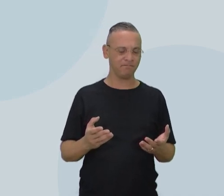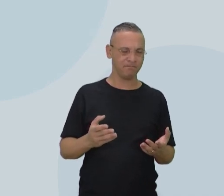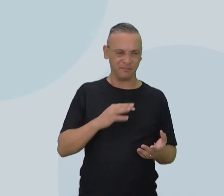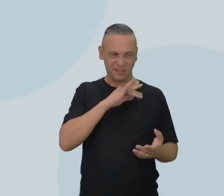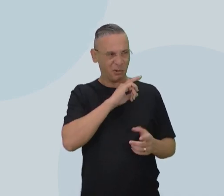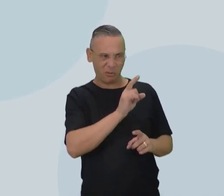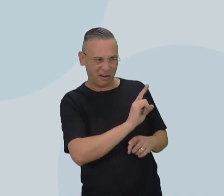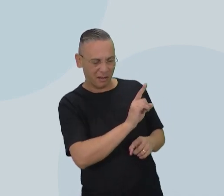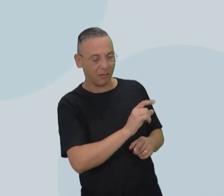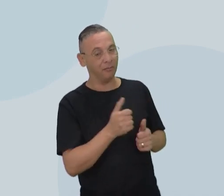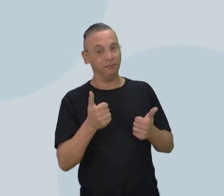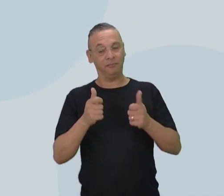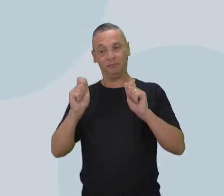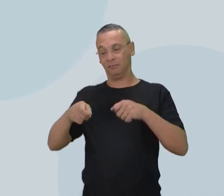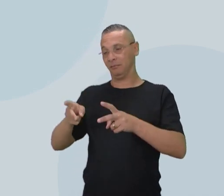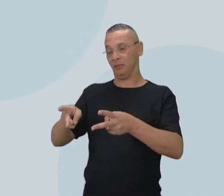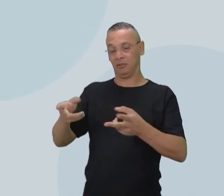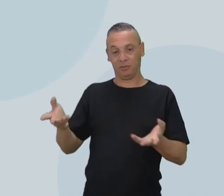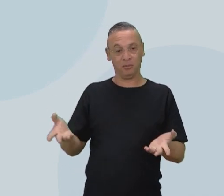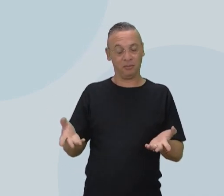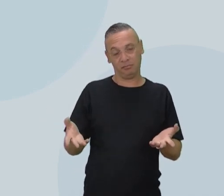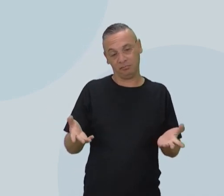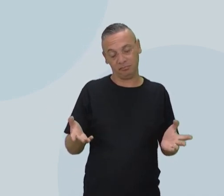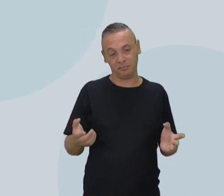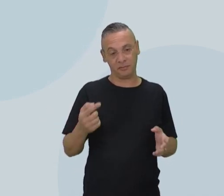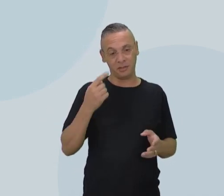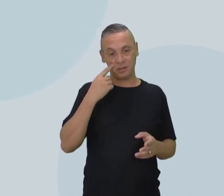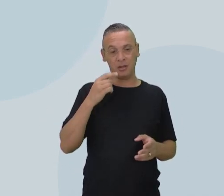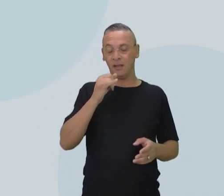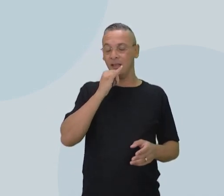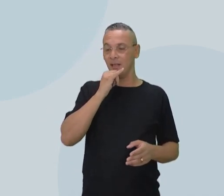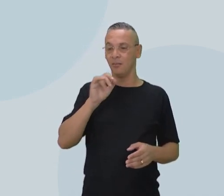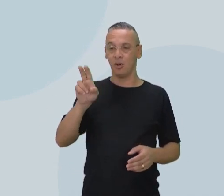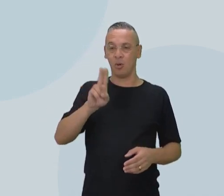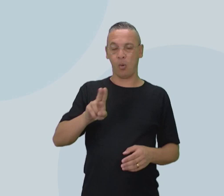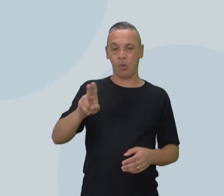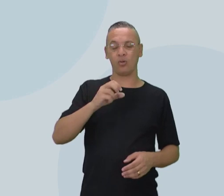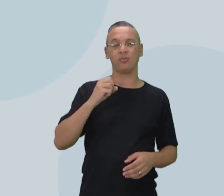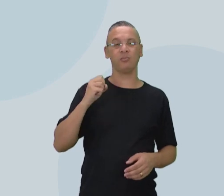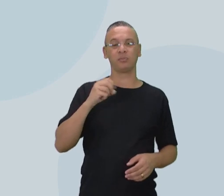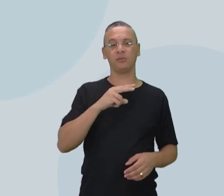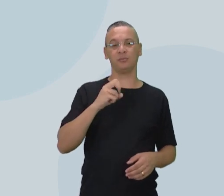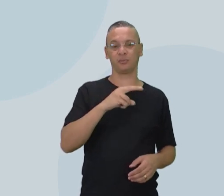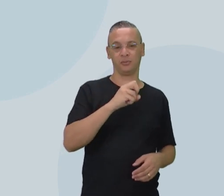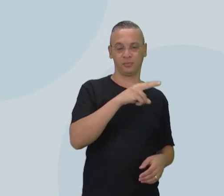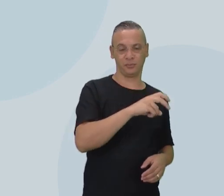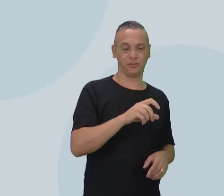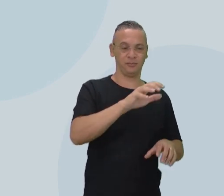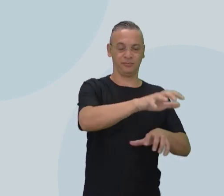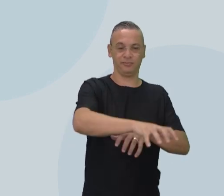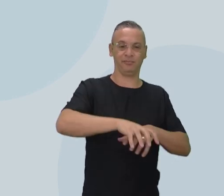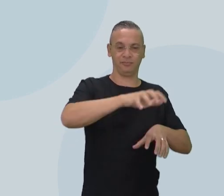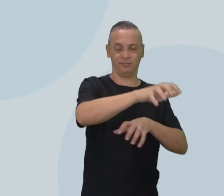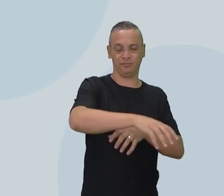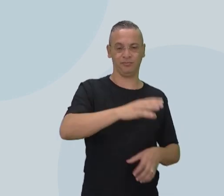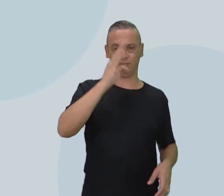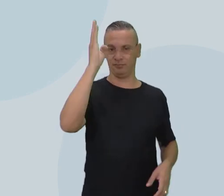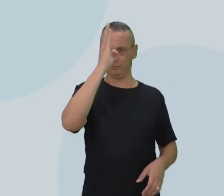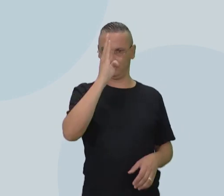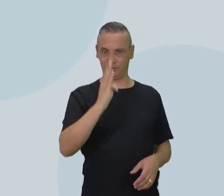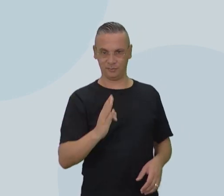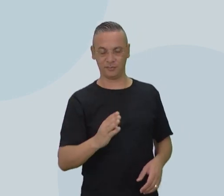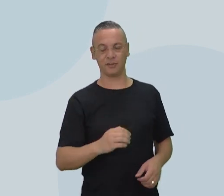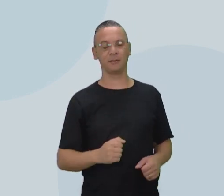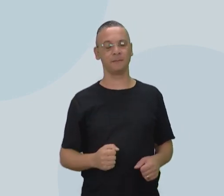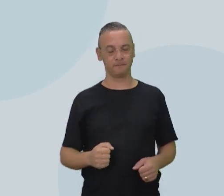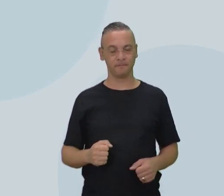escreveu. E o título da matéria: o uso de agrotóxicos na agricultura brasileira. Então a gente vai